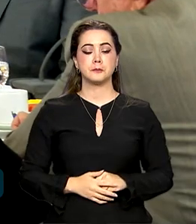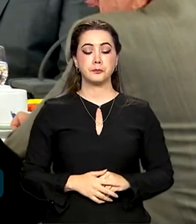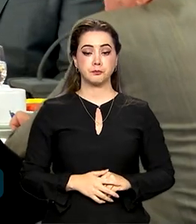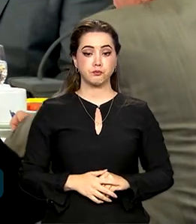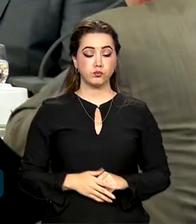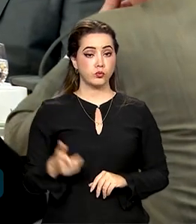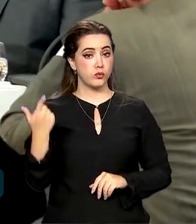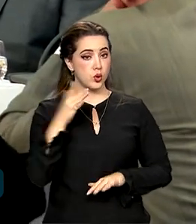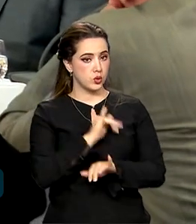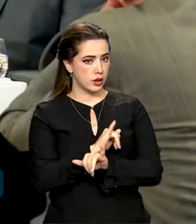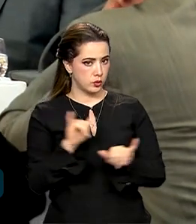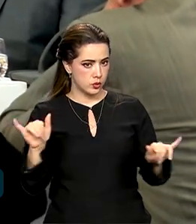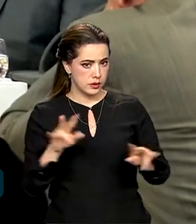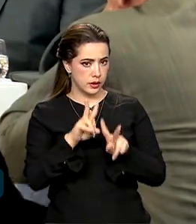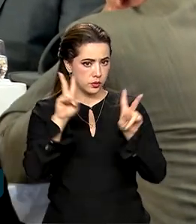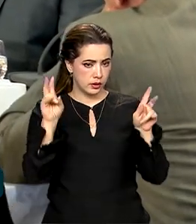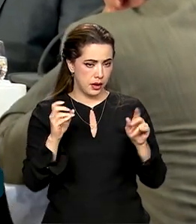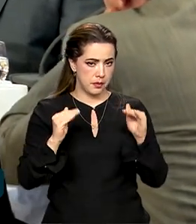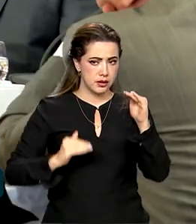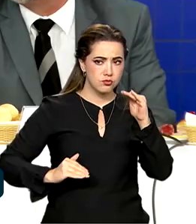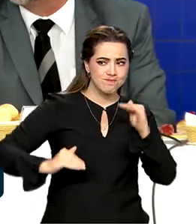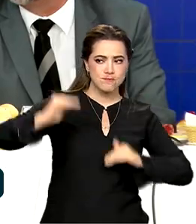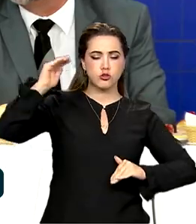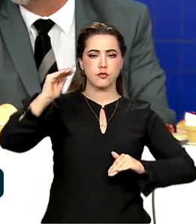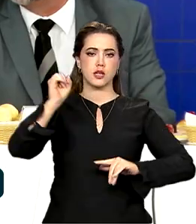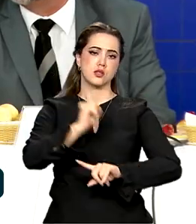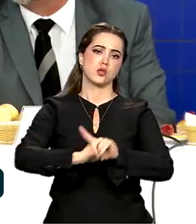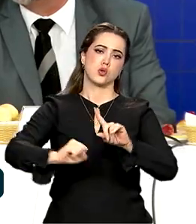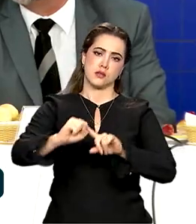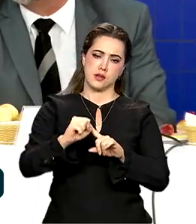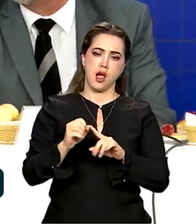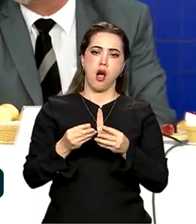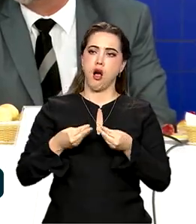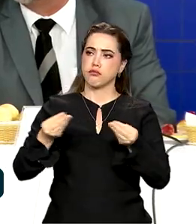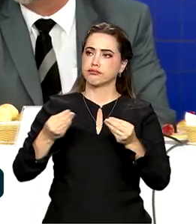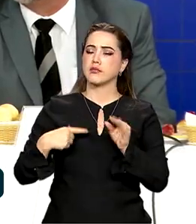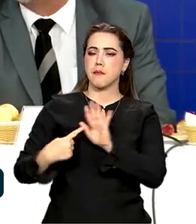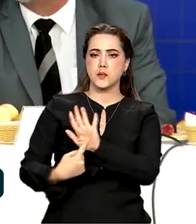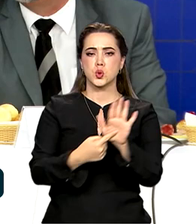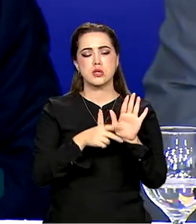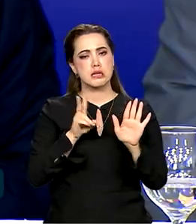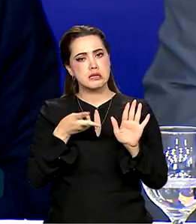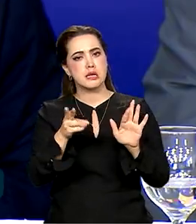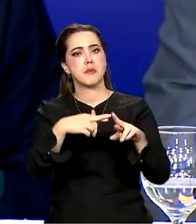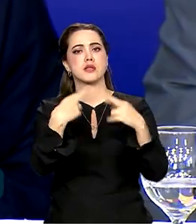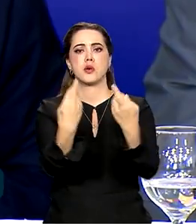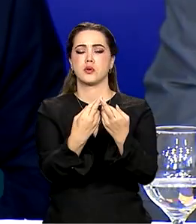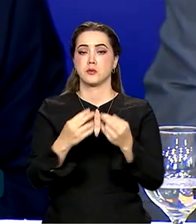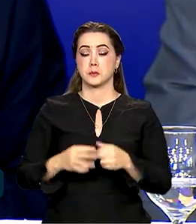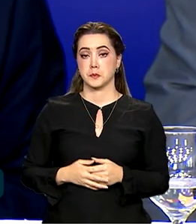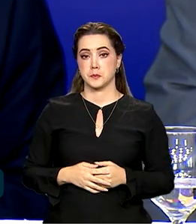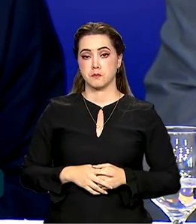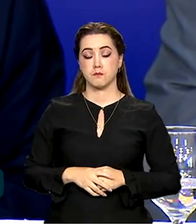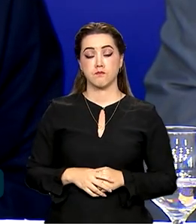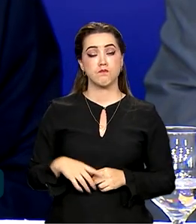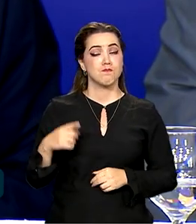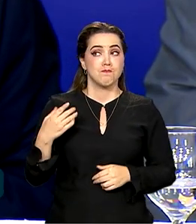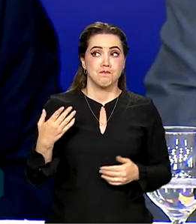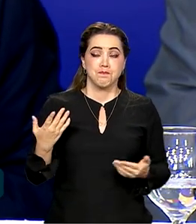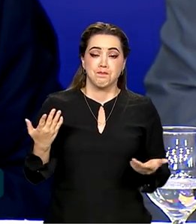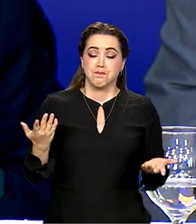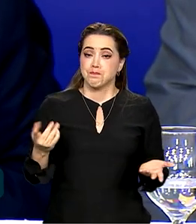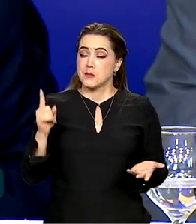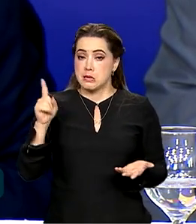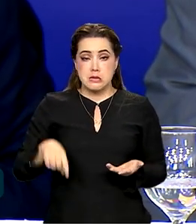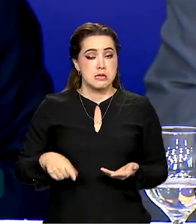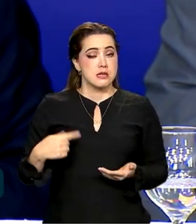é que o Brasil levará o tema das desigualdades para todas as reuniões multilaterais que for convidado. Essa é uma tarefa que eu